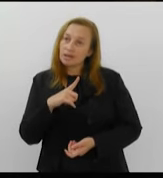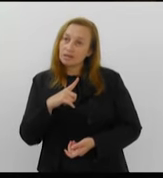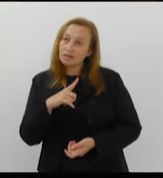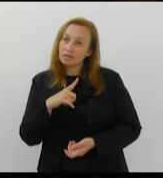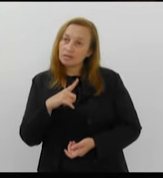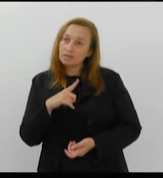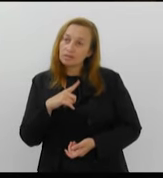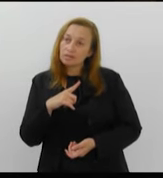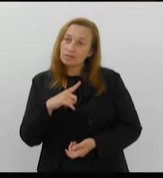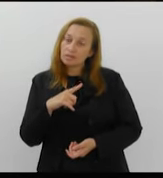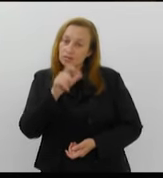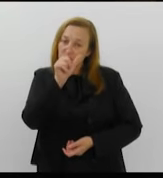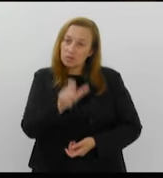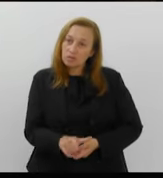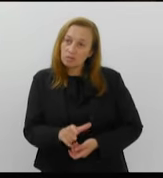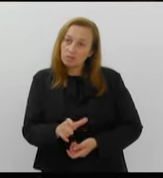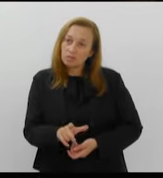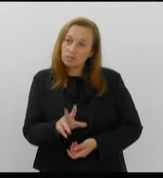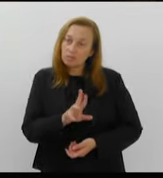uma peixada.